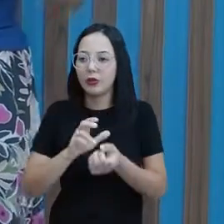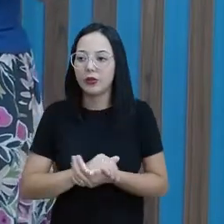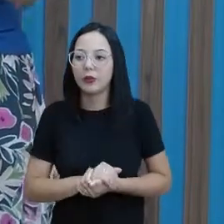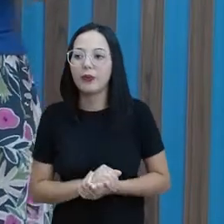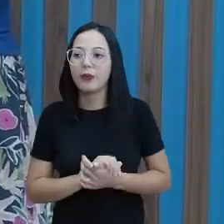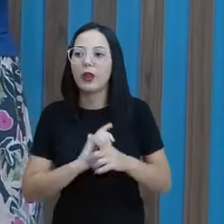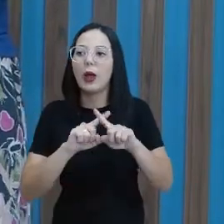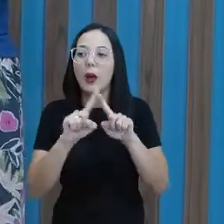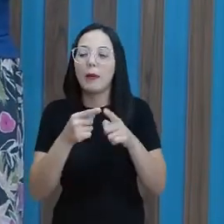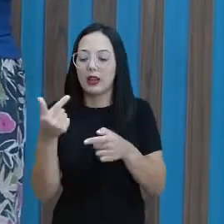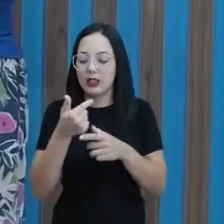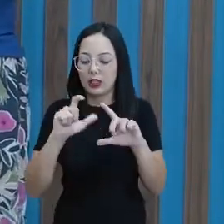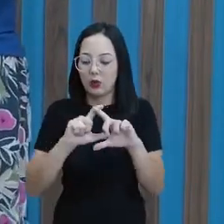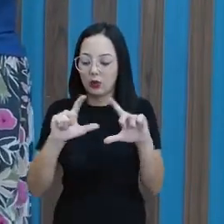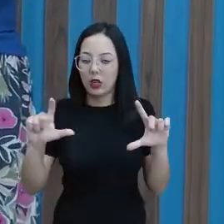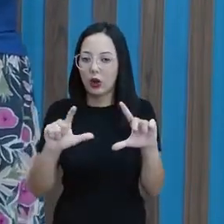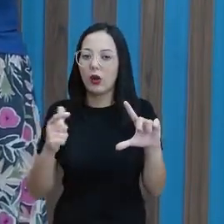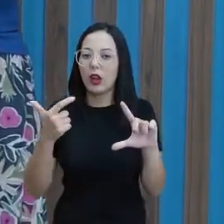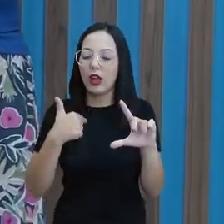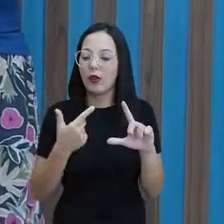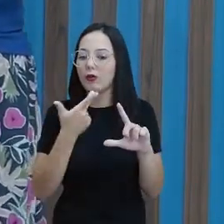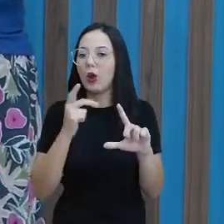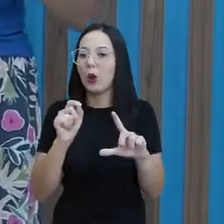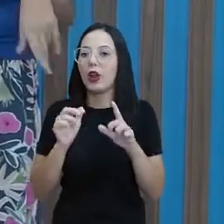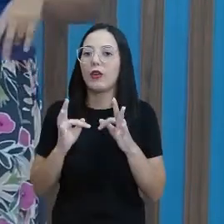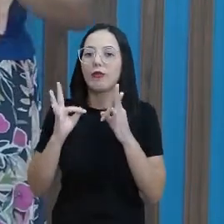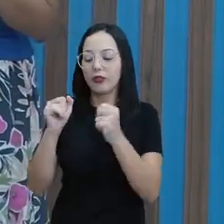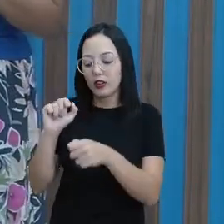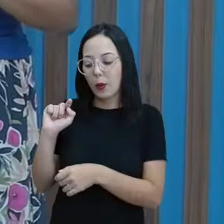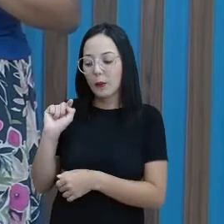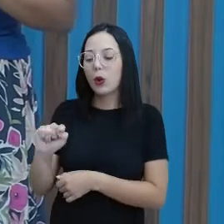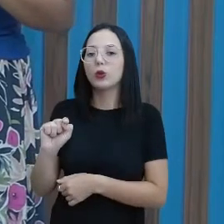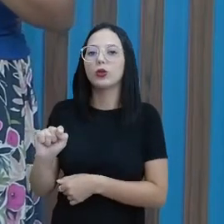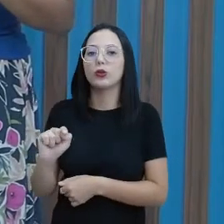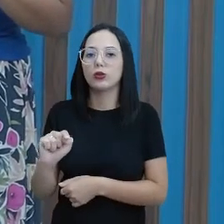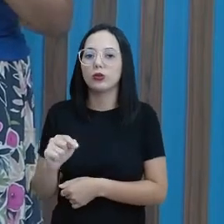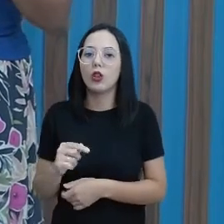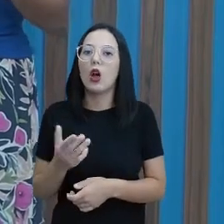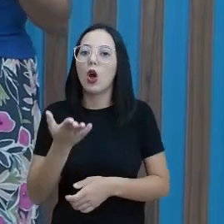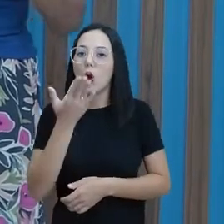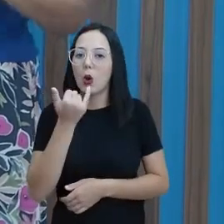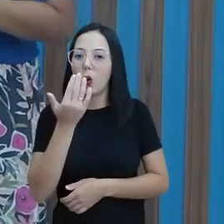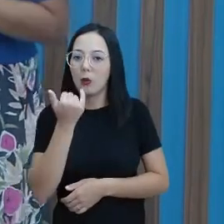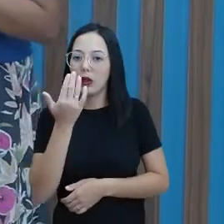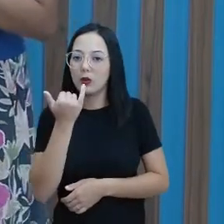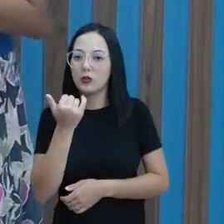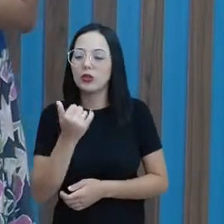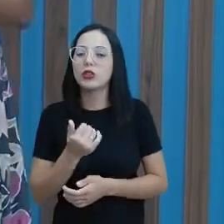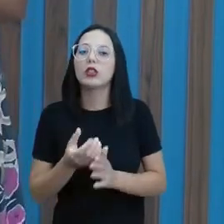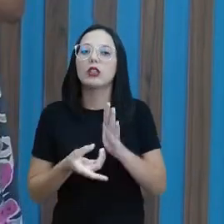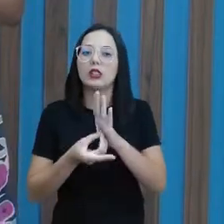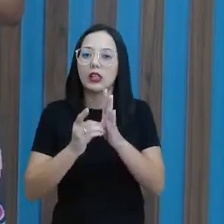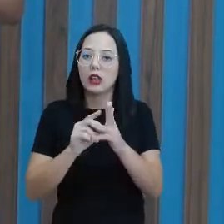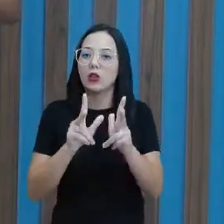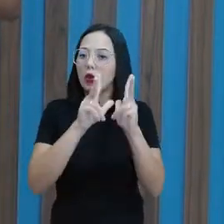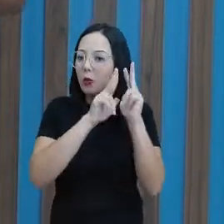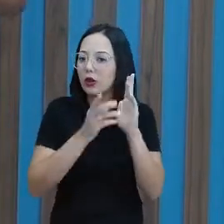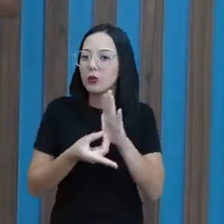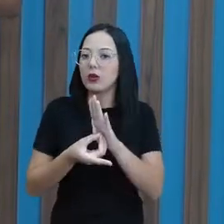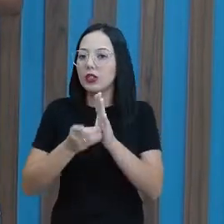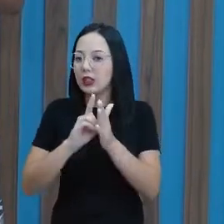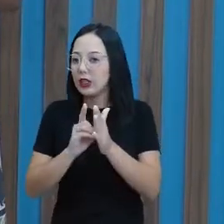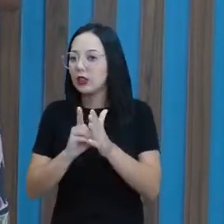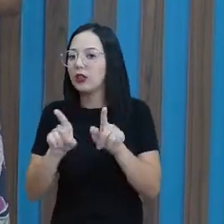ó, nessa segunda, eu marco o final, né? Comemos, faltou um S ali. Comemos cedo, dormimos cedo,